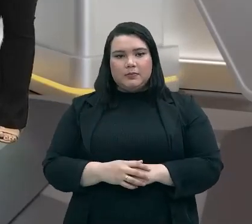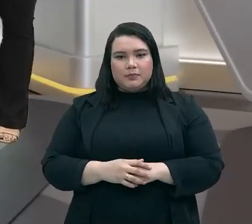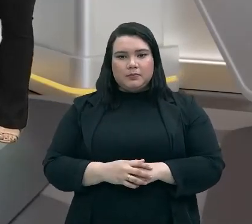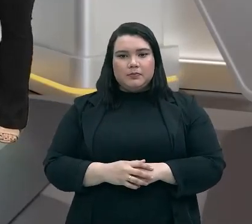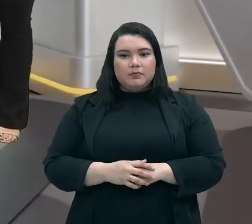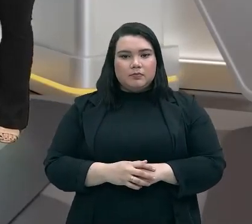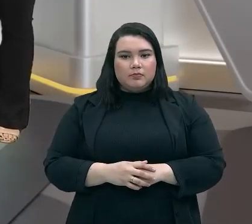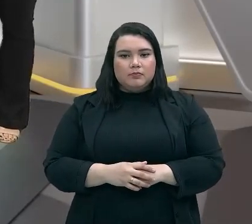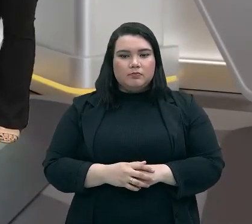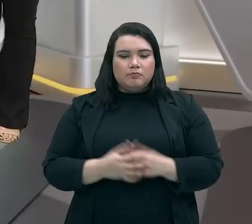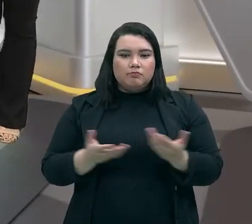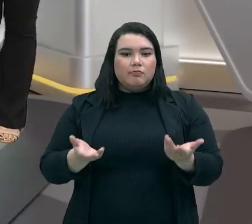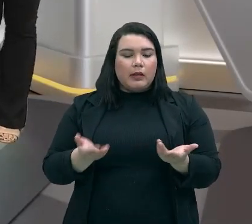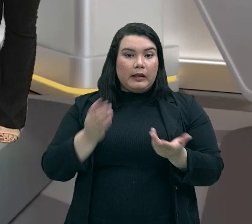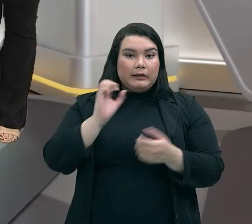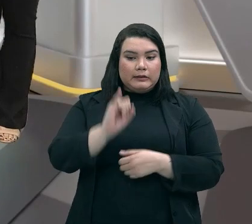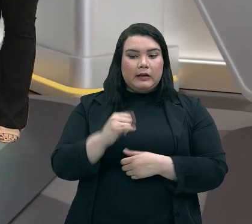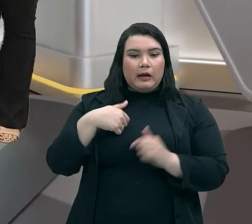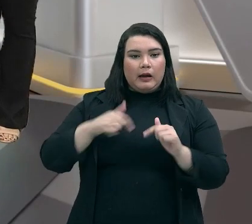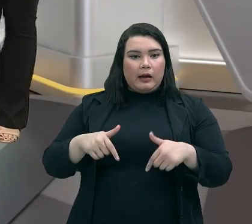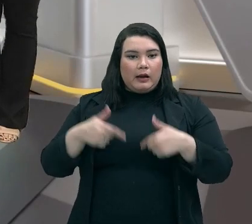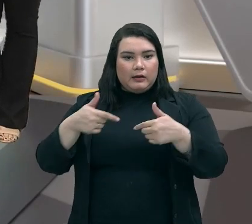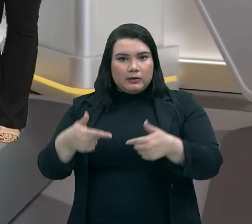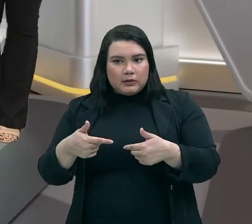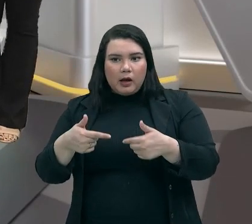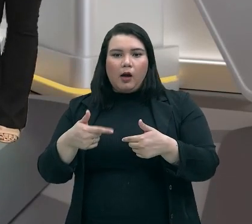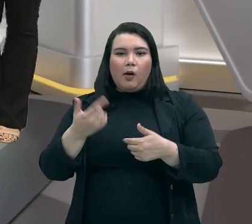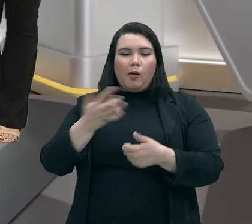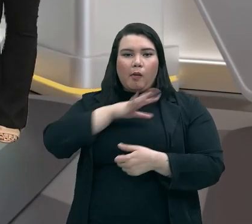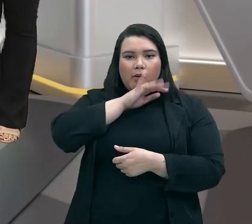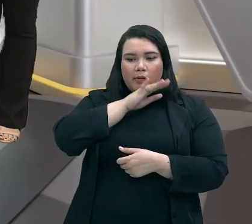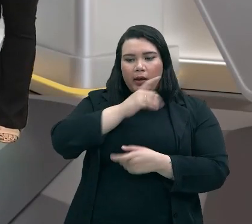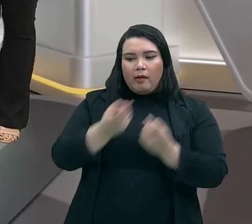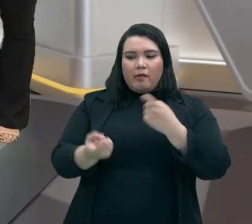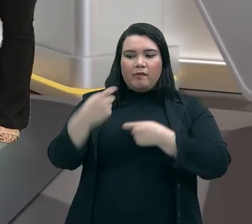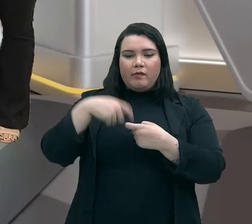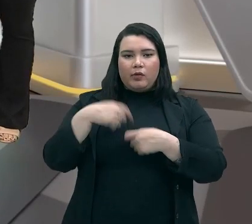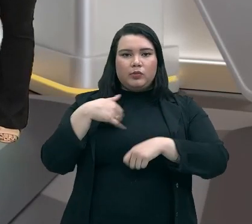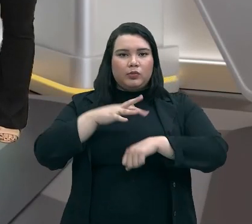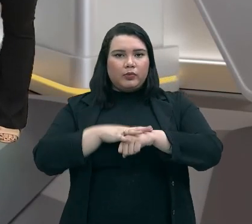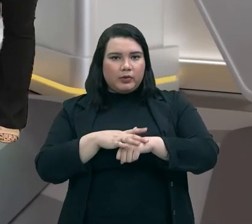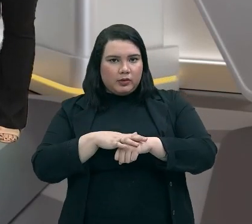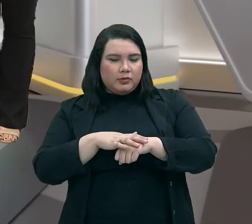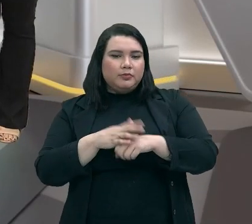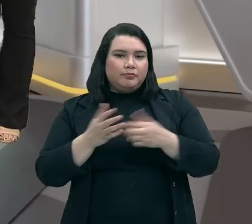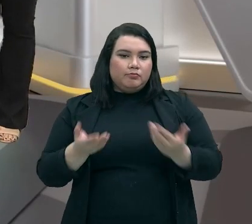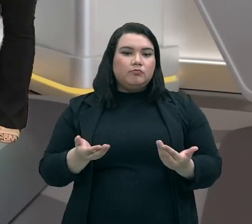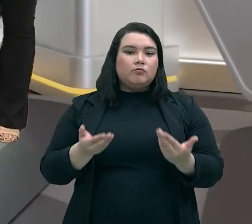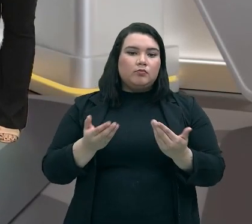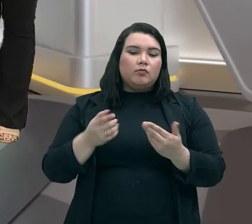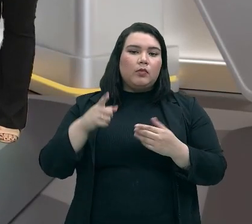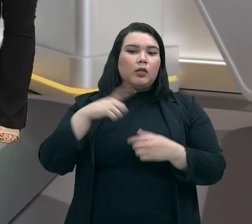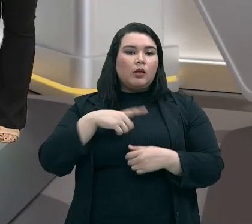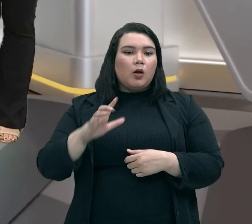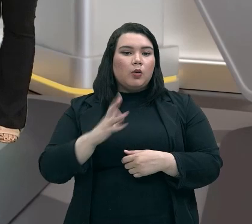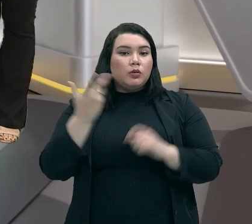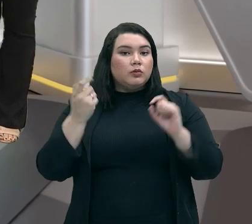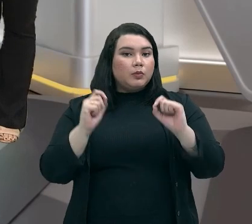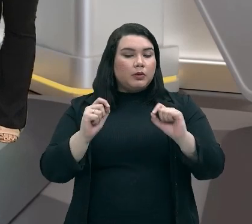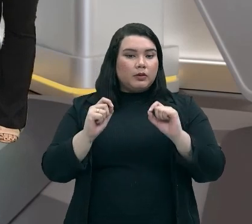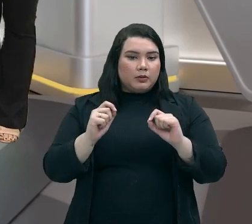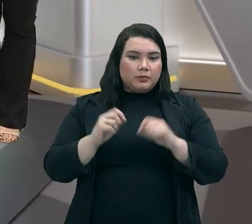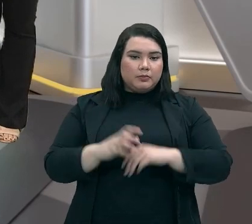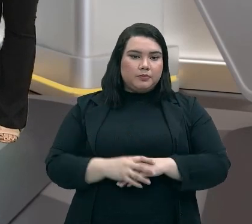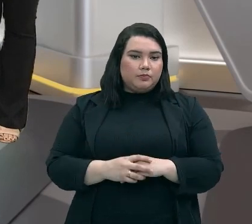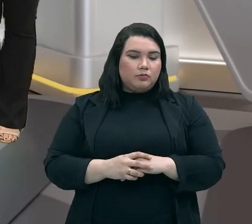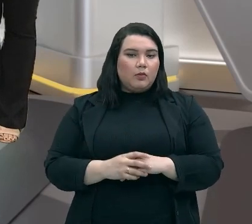né? conta a ser paga. Isso, um ciclo, né? Então, altera a composição da atmosfera mundial e contribui para a variabilidade